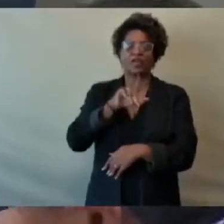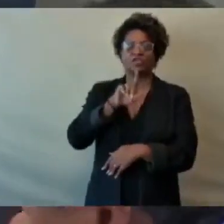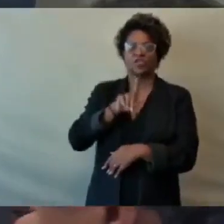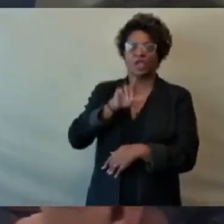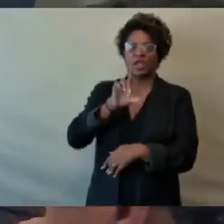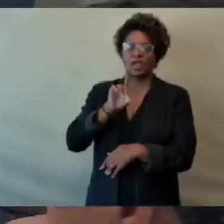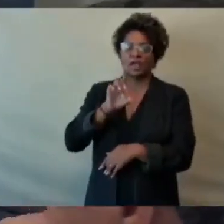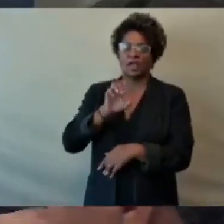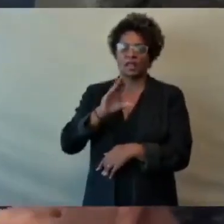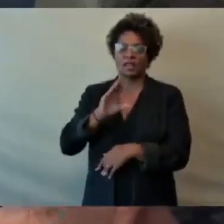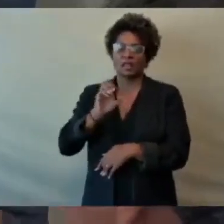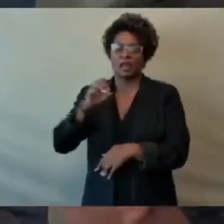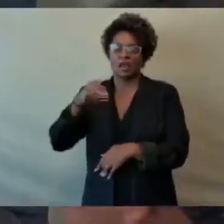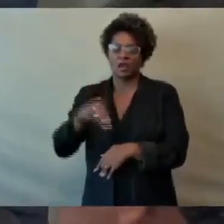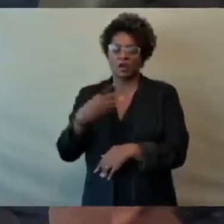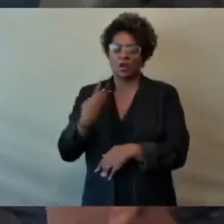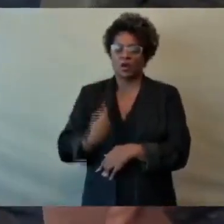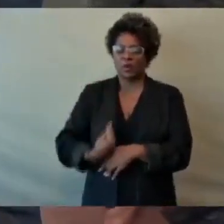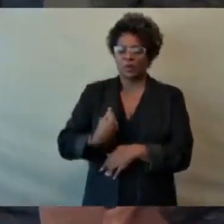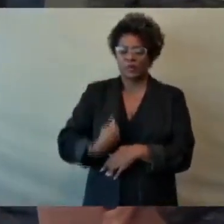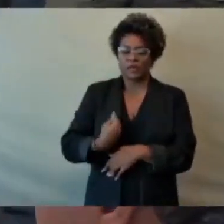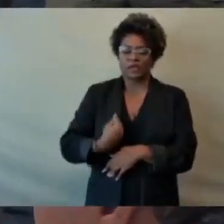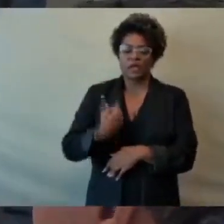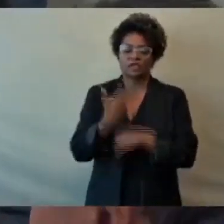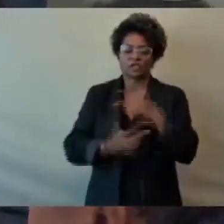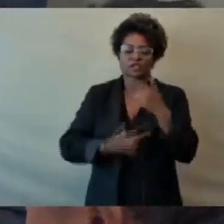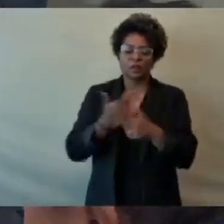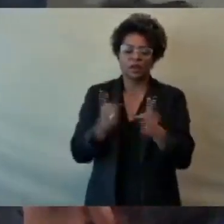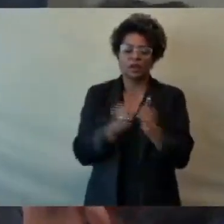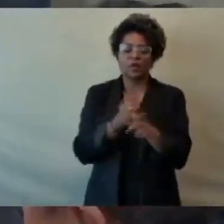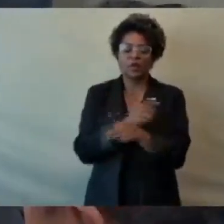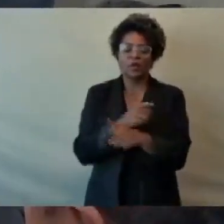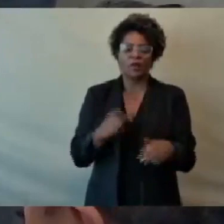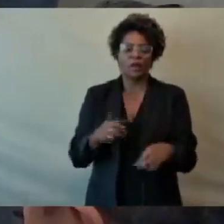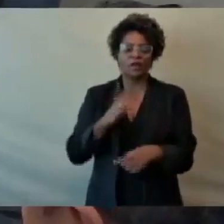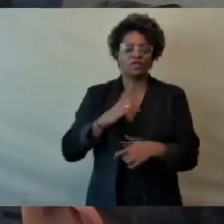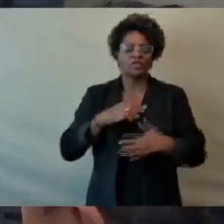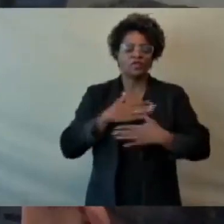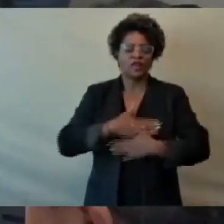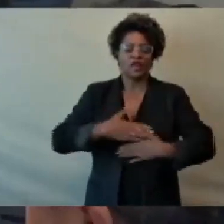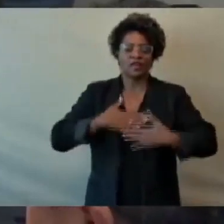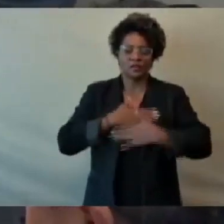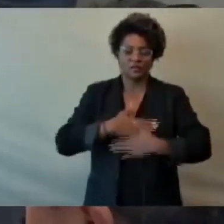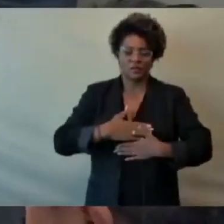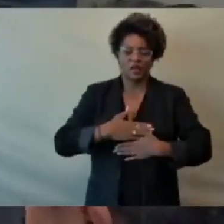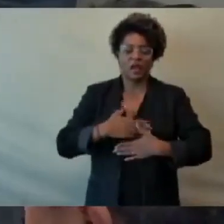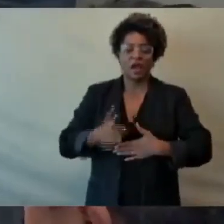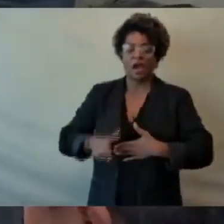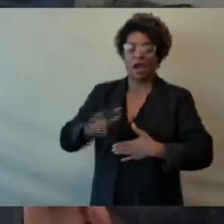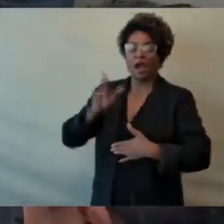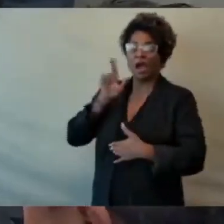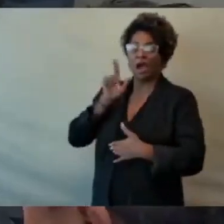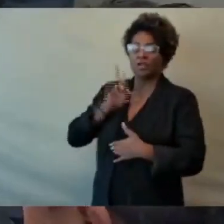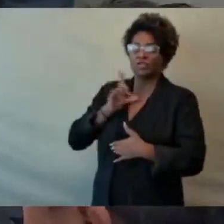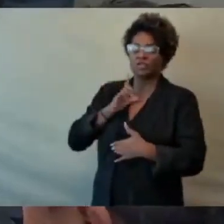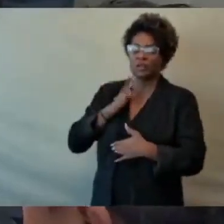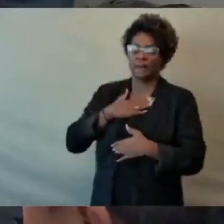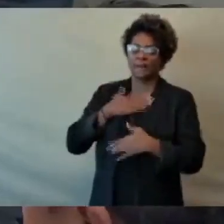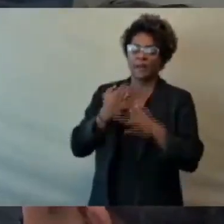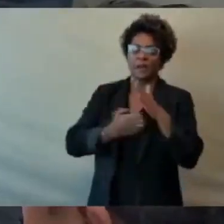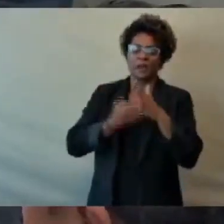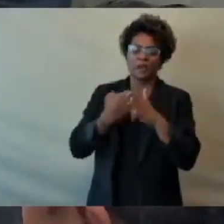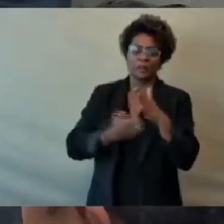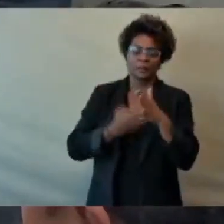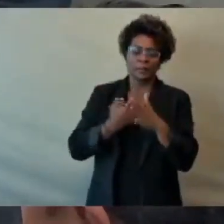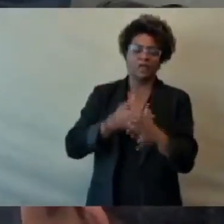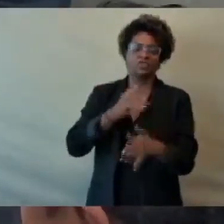projeto muito satisfatório. Antes de eu ter a minha empresa, eu já fui cuidadora, eu já trabalhei nas residências com